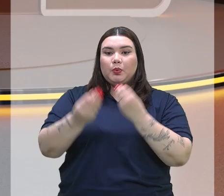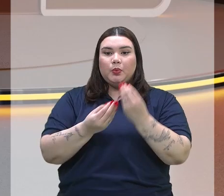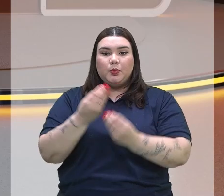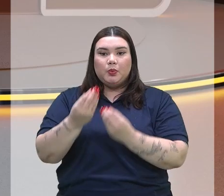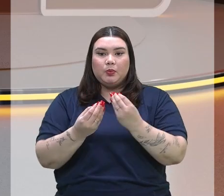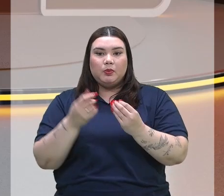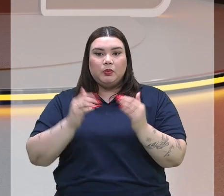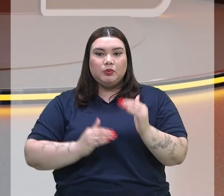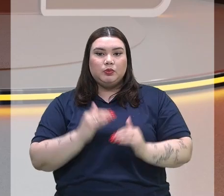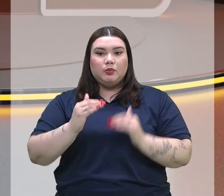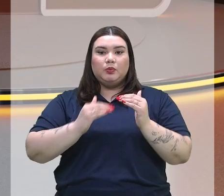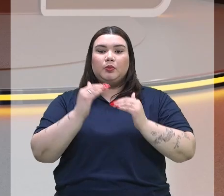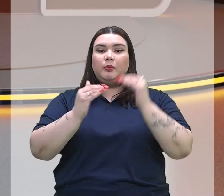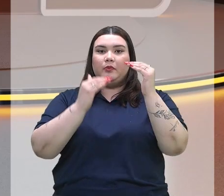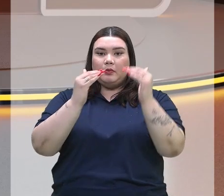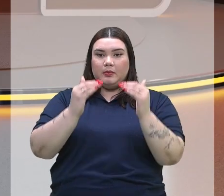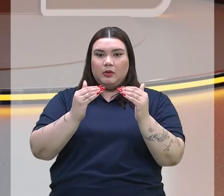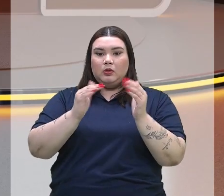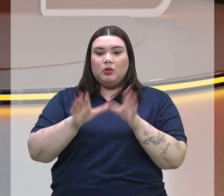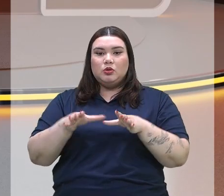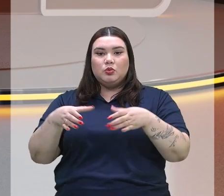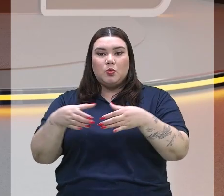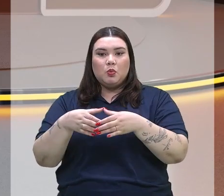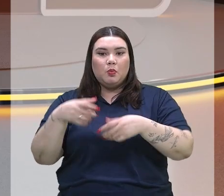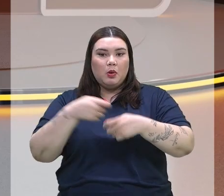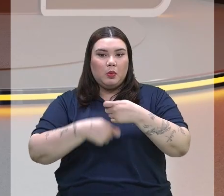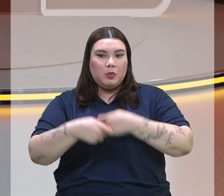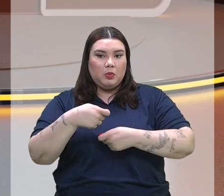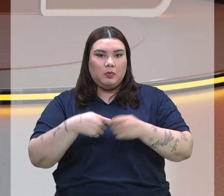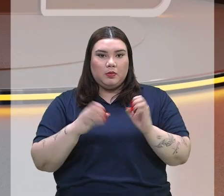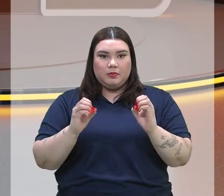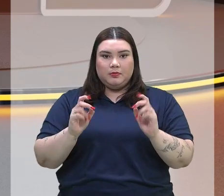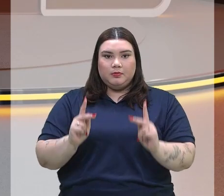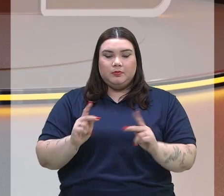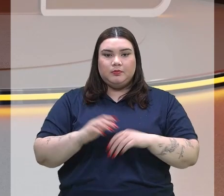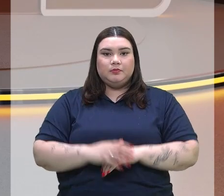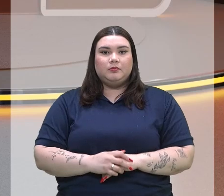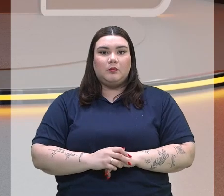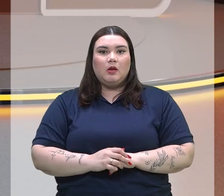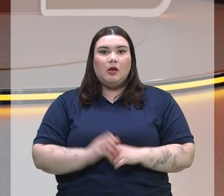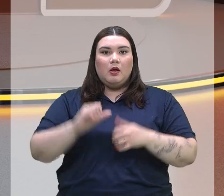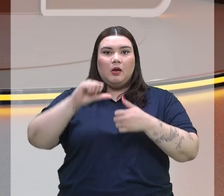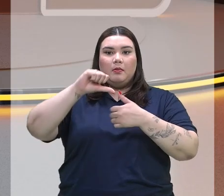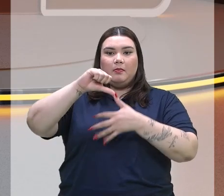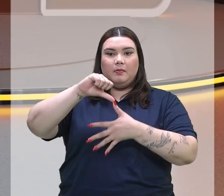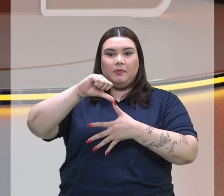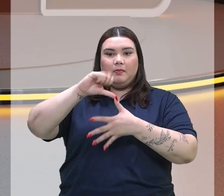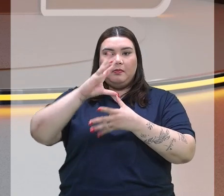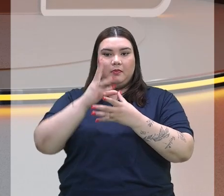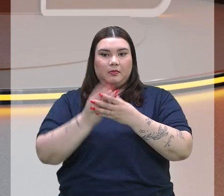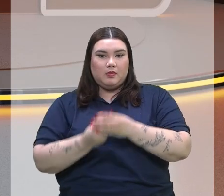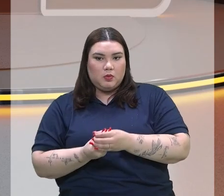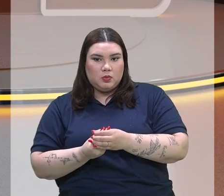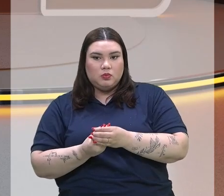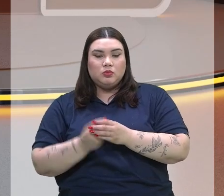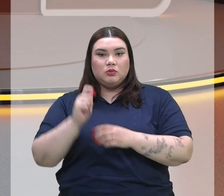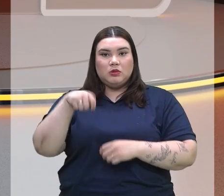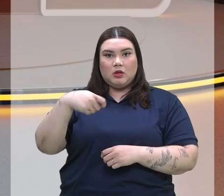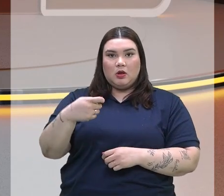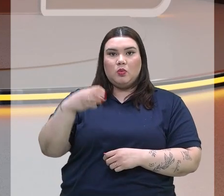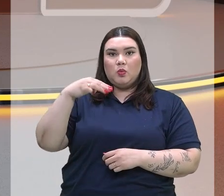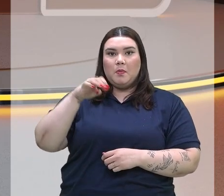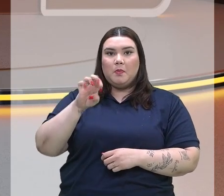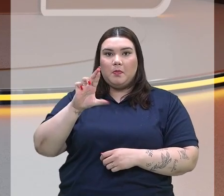desse desenvolvimento deste bloco econômico, tá certo, gente? Mercosul. O que significa